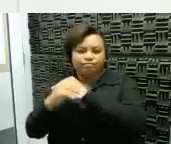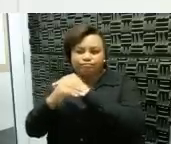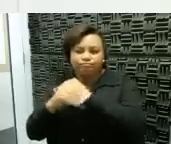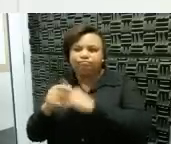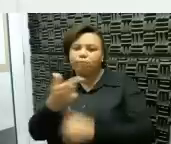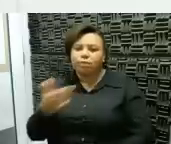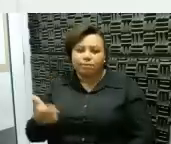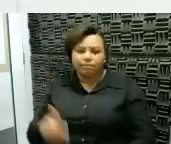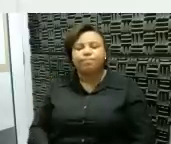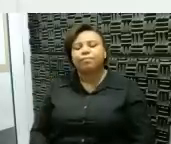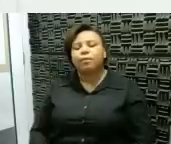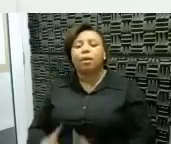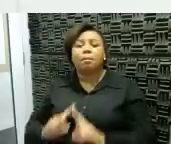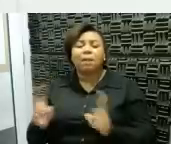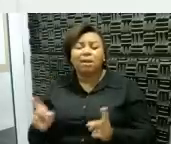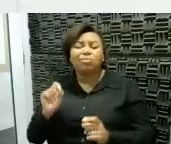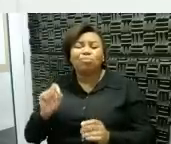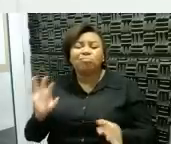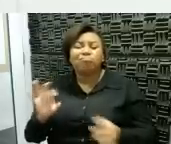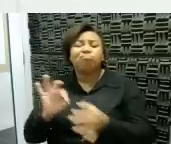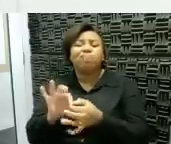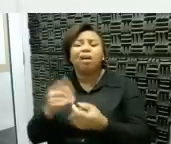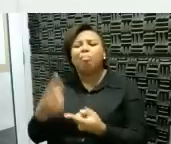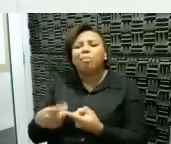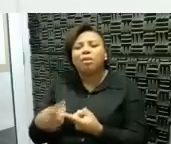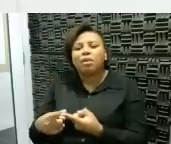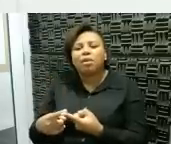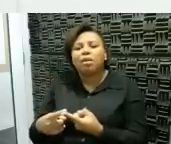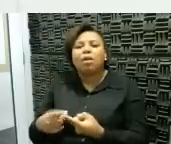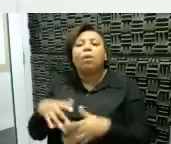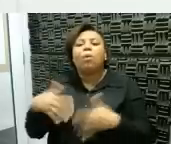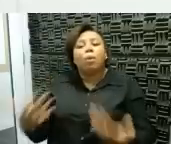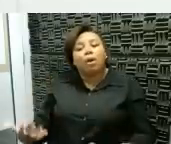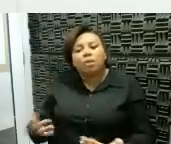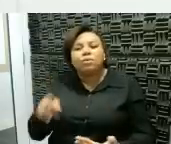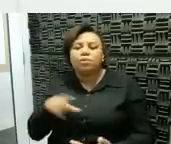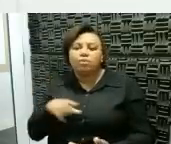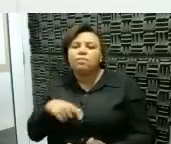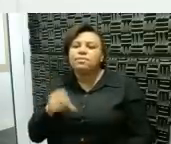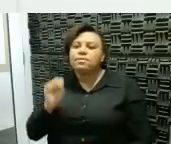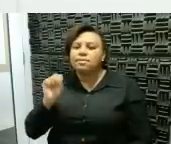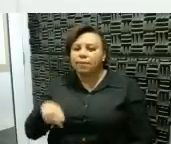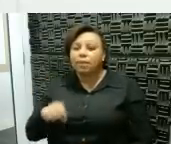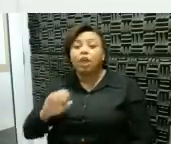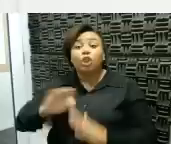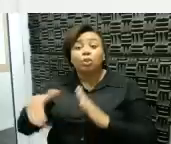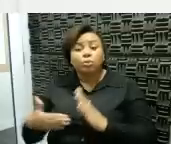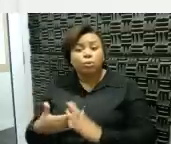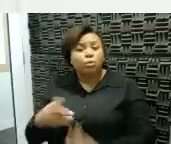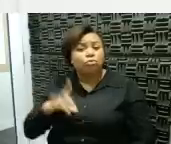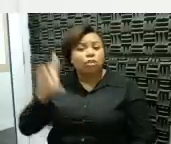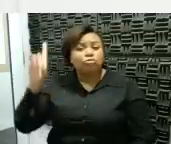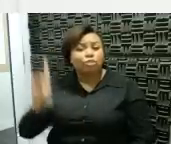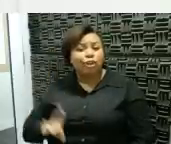porque que né desde quando que a gente tem que dier sim todos temos direito a cidadania todos temos direito né a